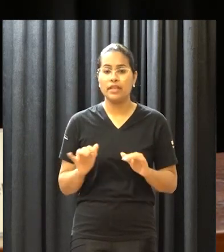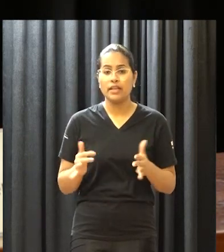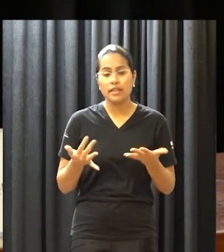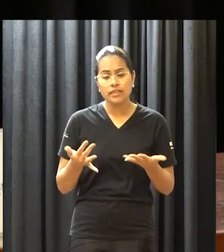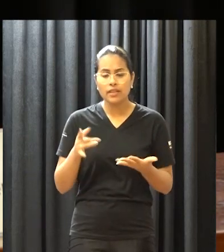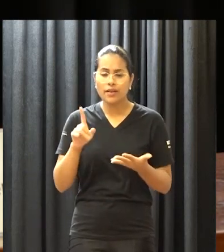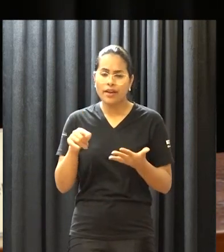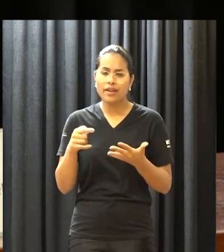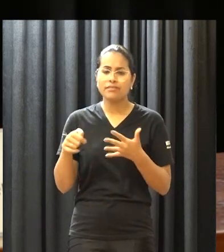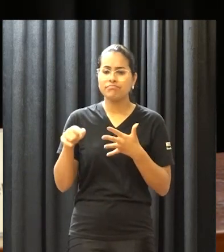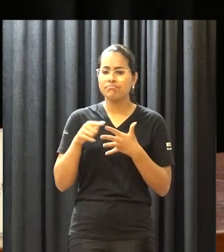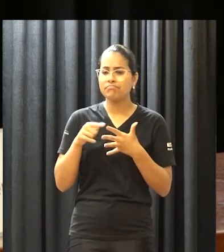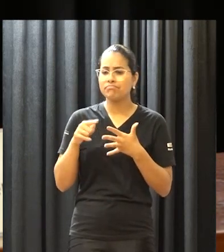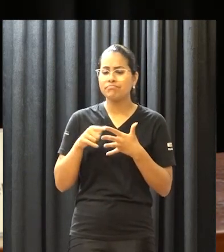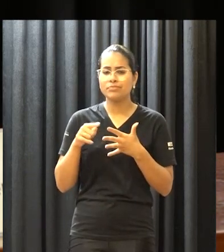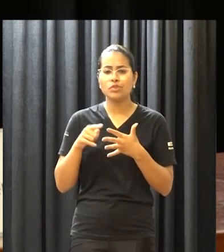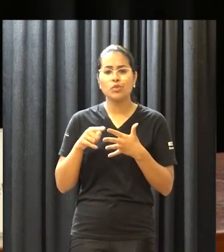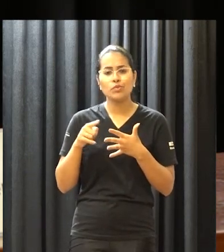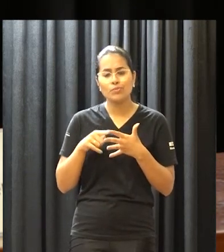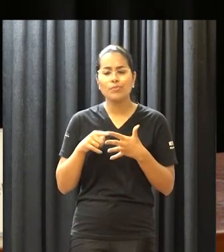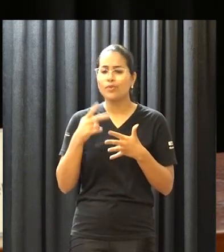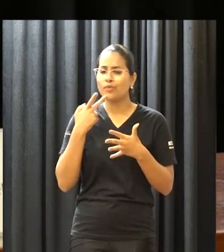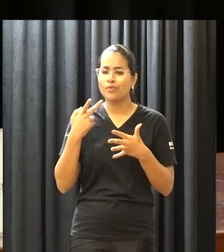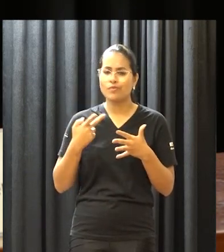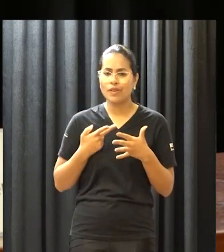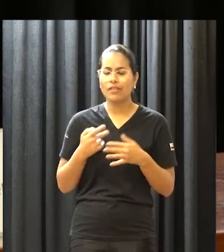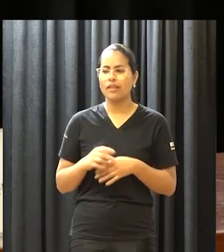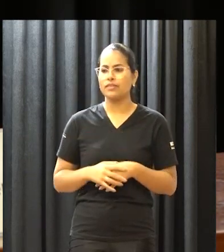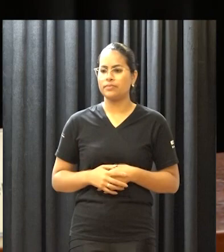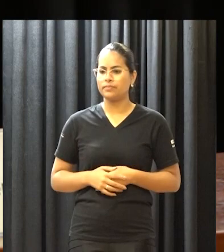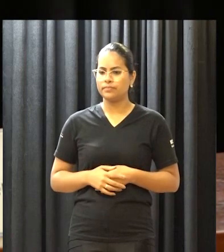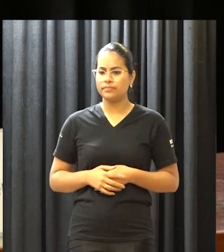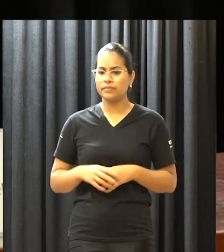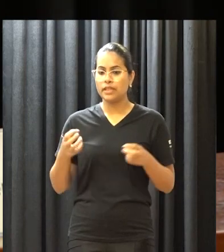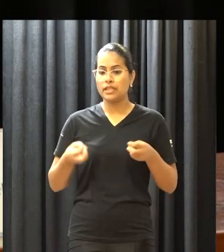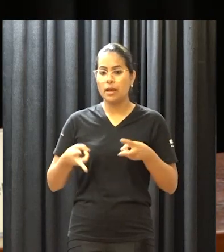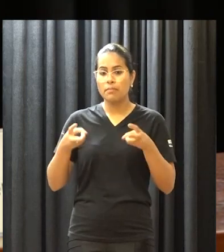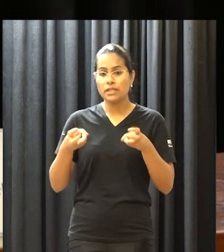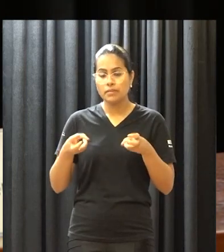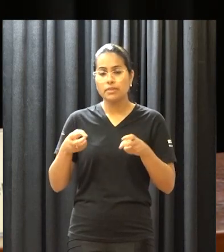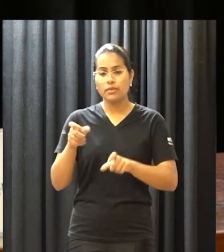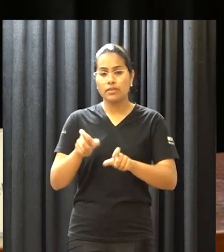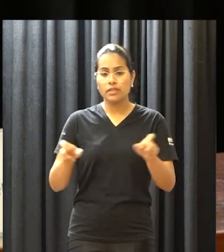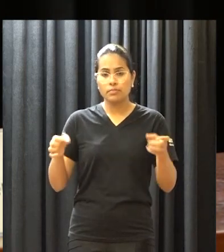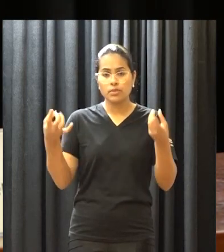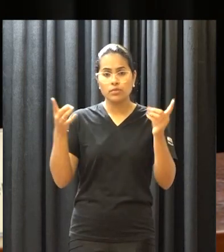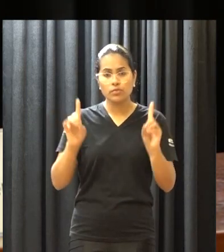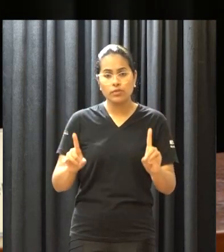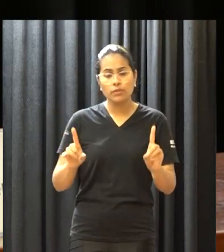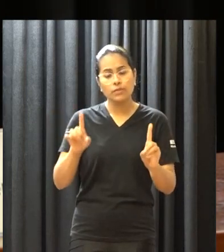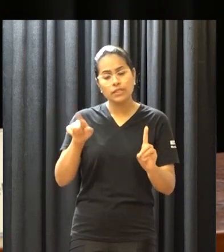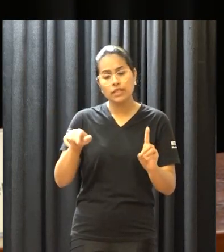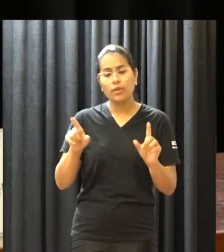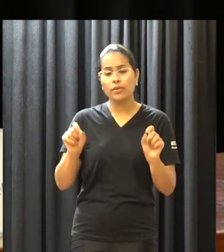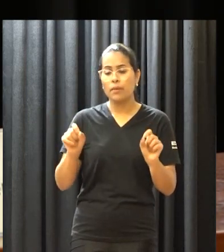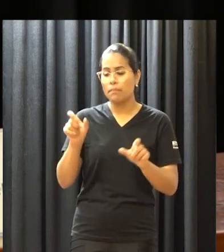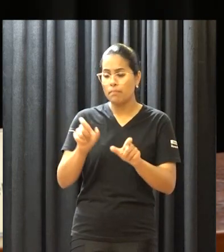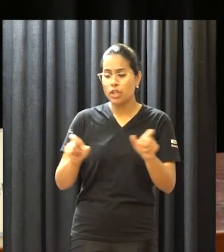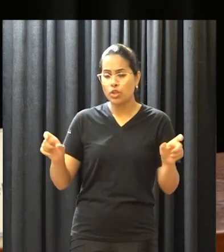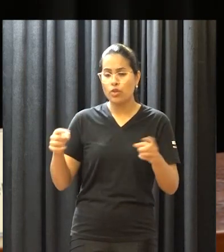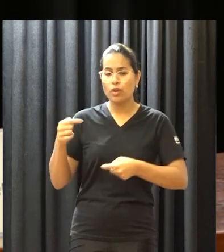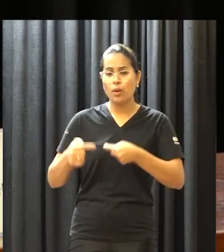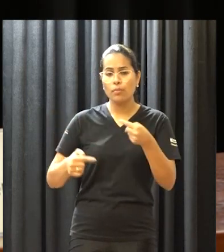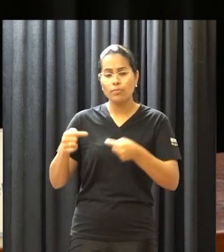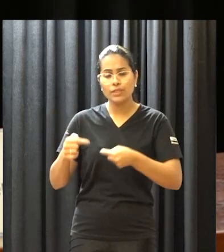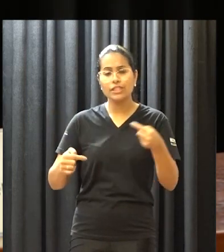dos pontos. A identificação das pessoas com deficiência como sujeitos políticos que tiveram um papel